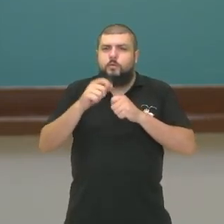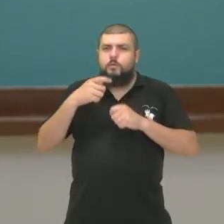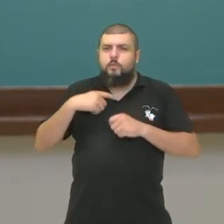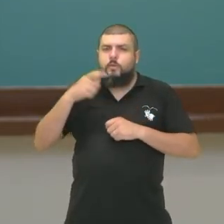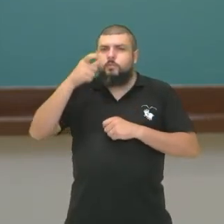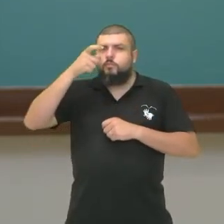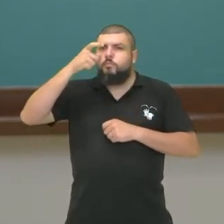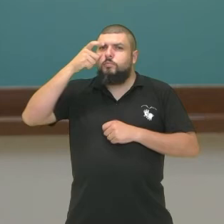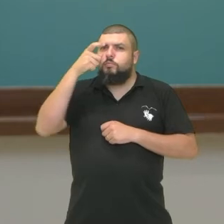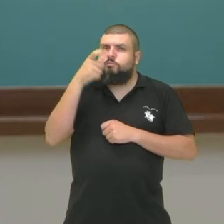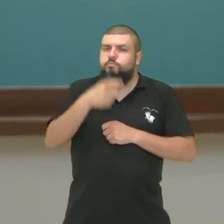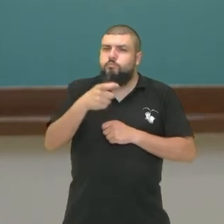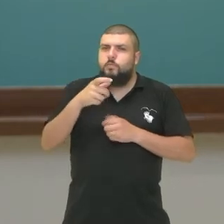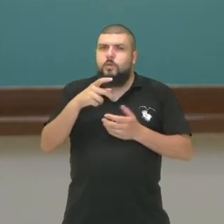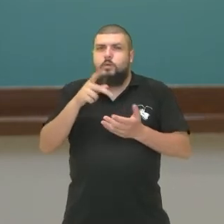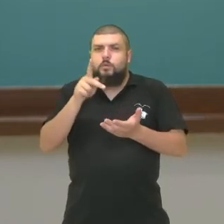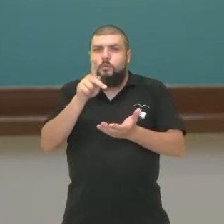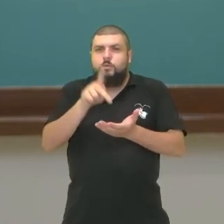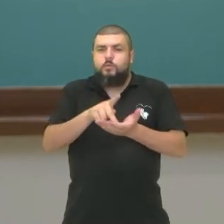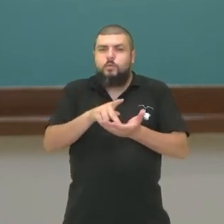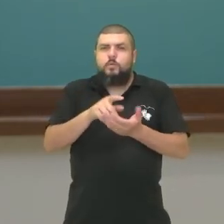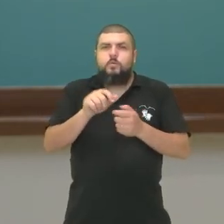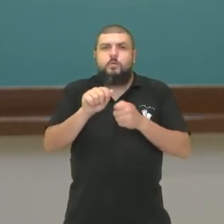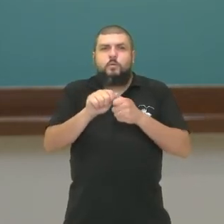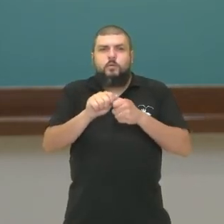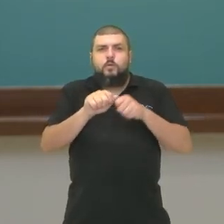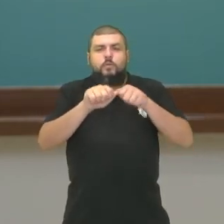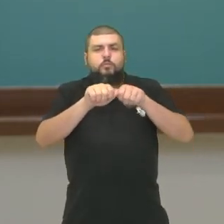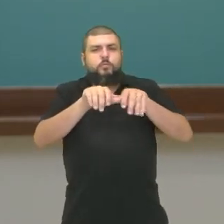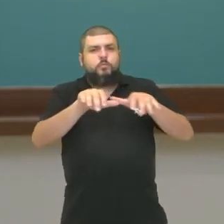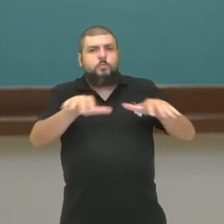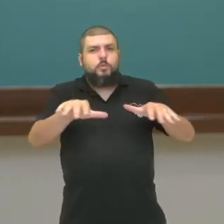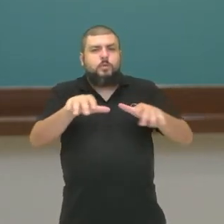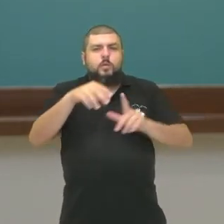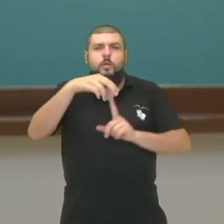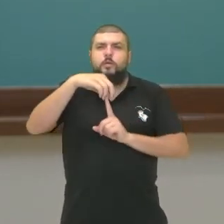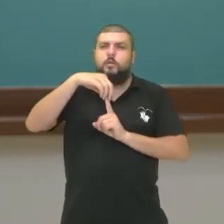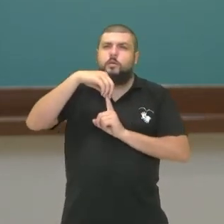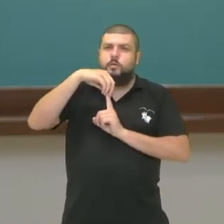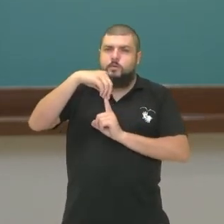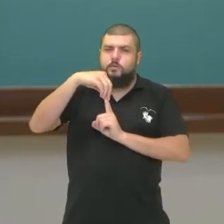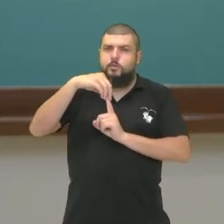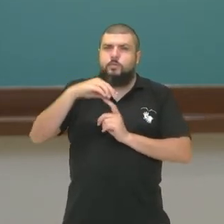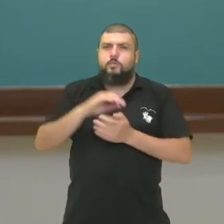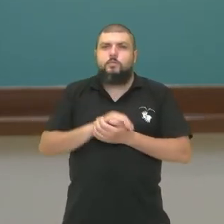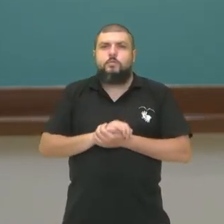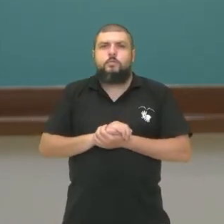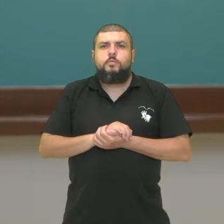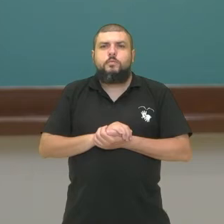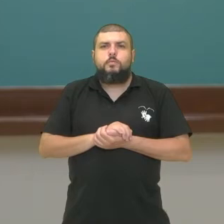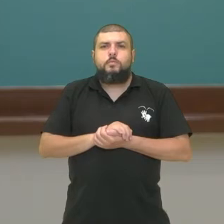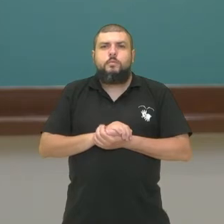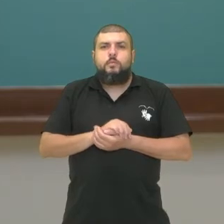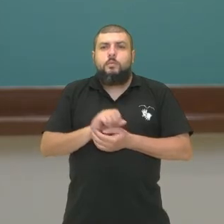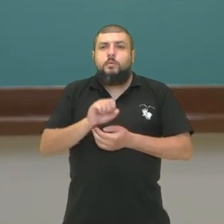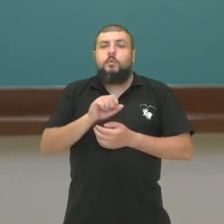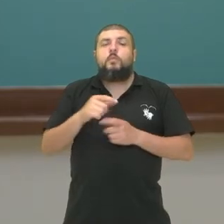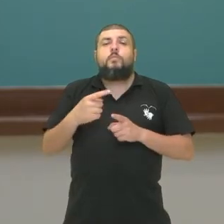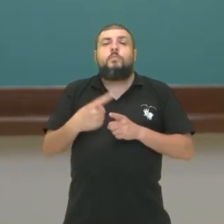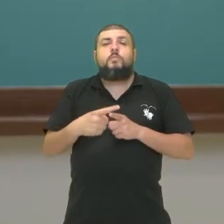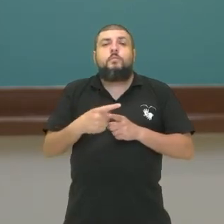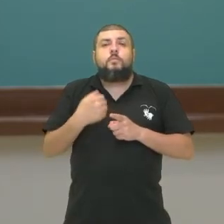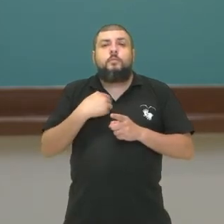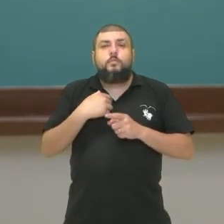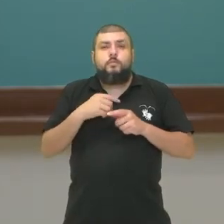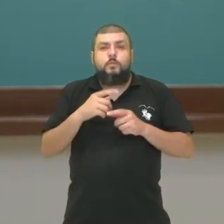sua verdade, ela seja reproduzida como uma única possível. E, de fato, reproduzida, porque se compra a ideia,